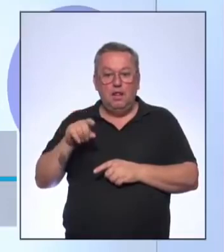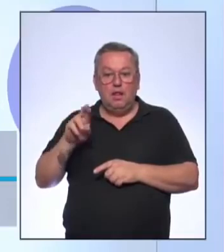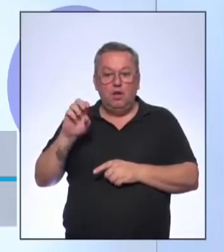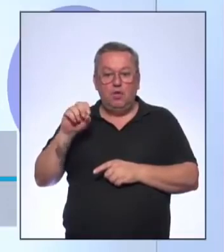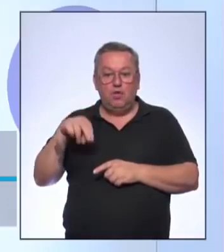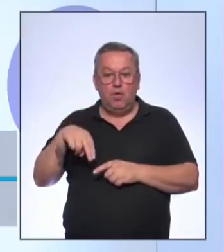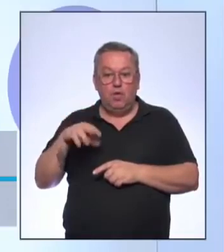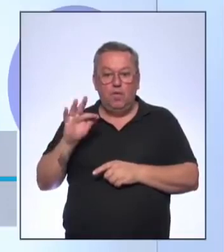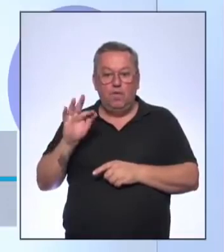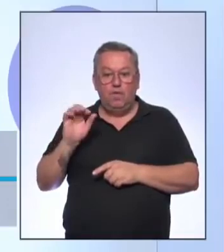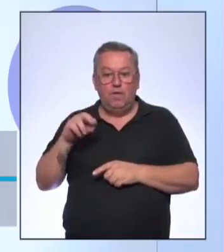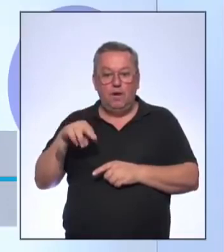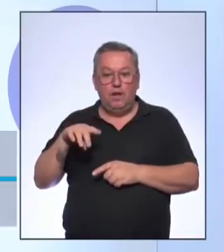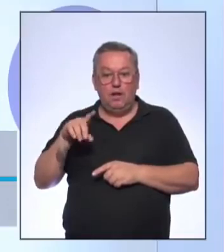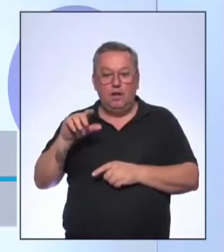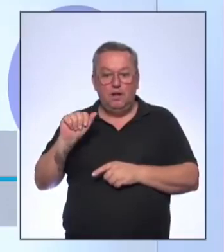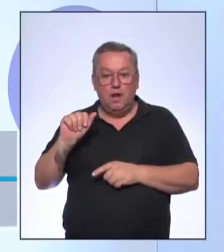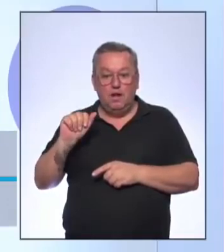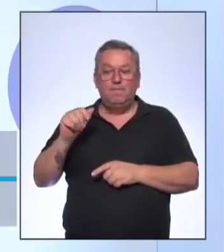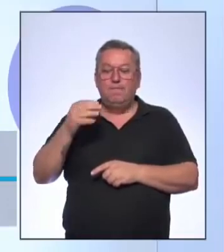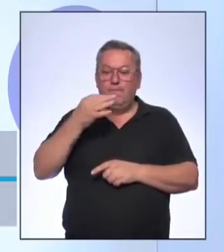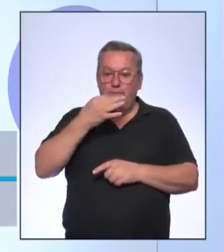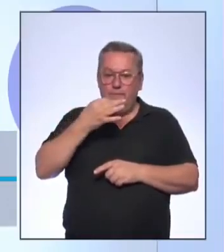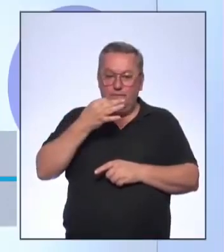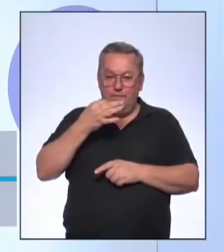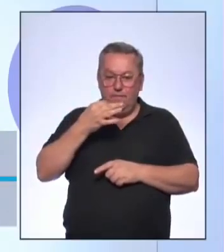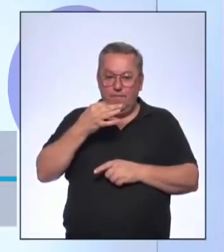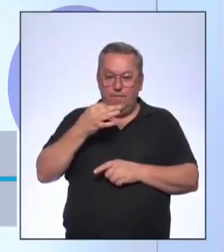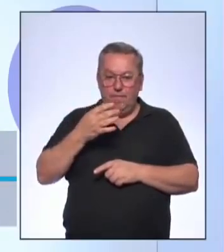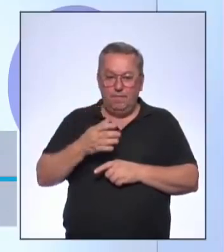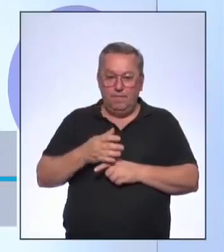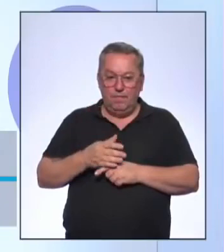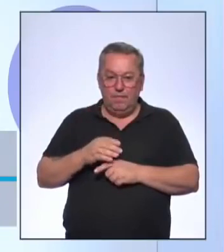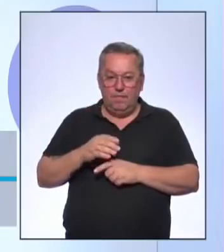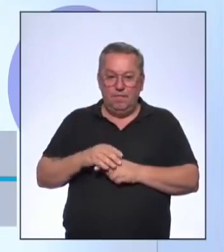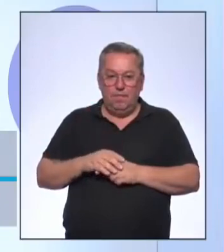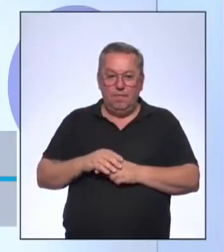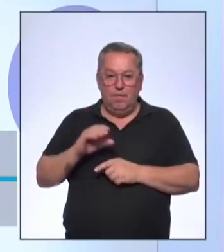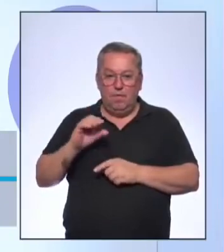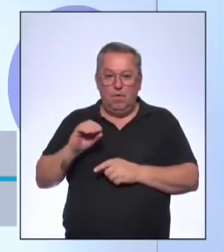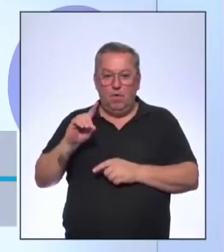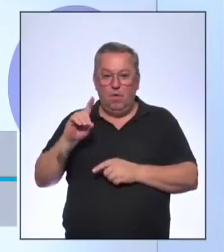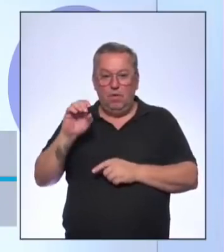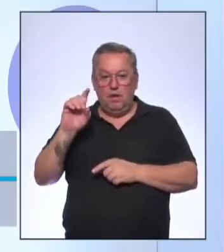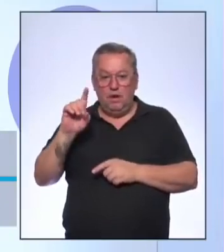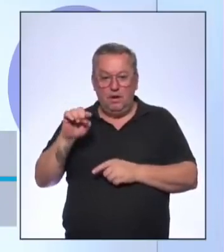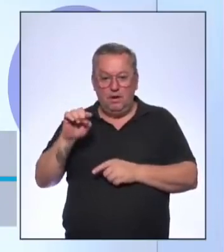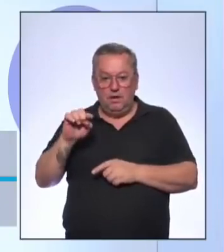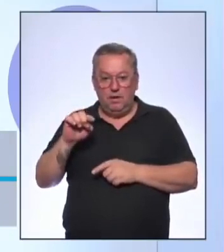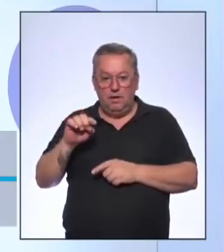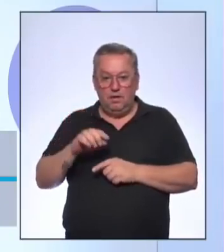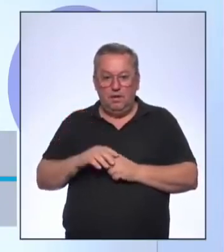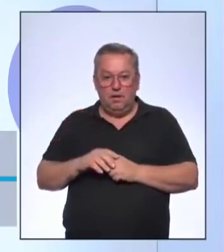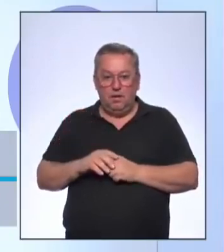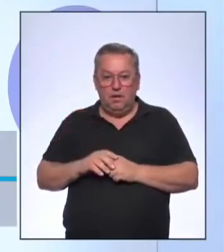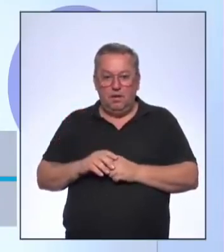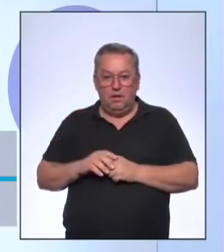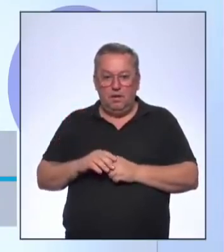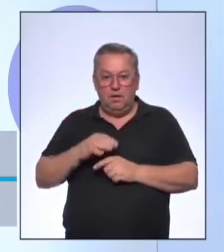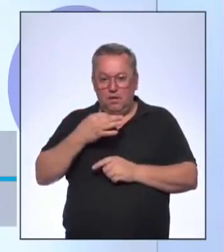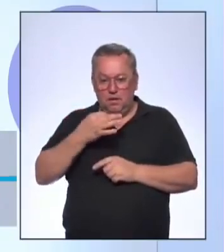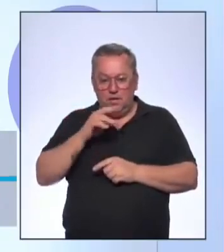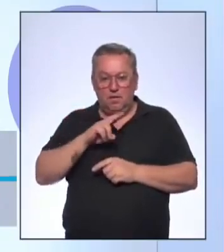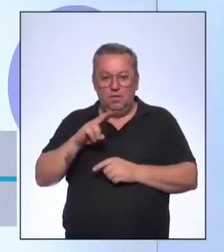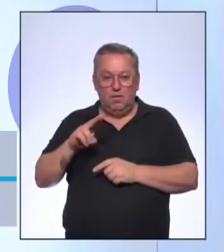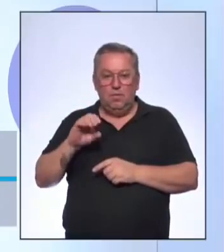Fernanda, eu acho que é Odef o nome do aluno. Se não for, desculpe, mas eu achei muito bonito